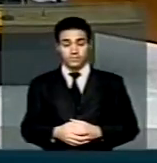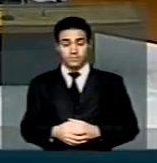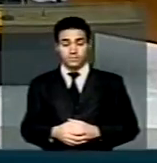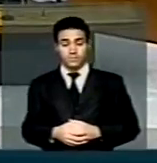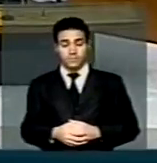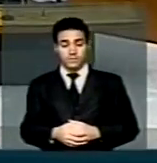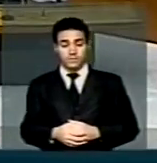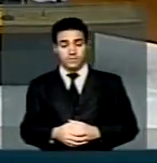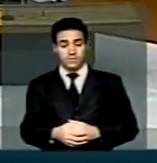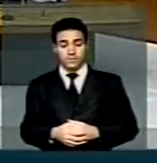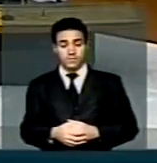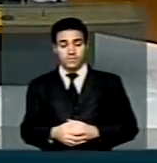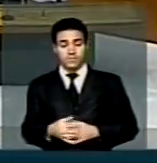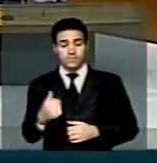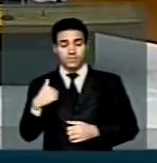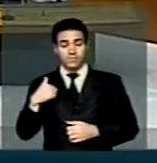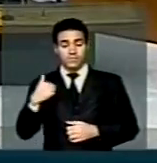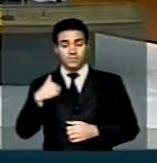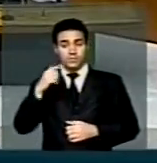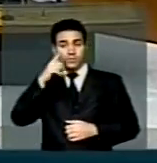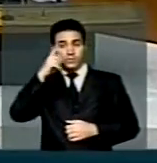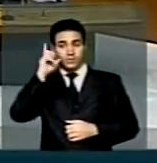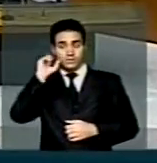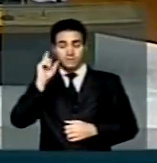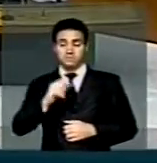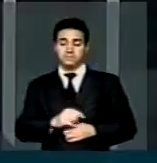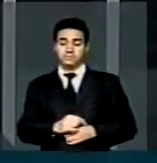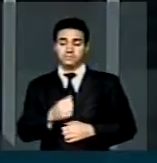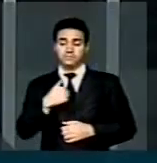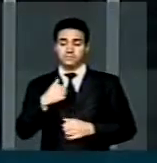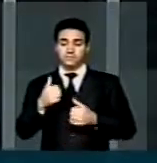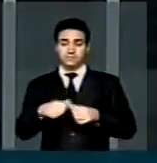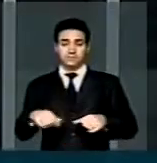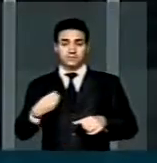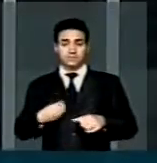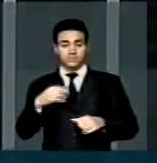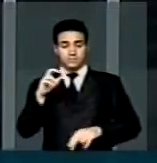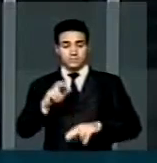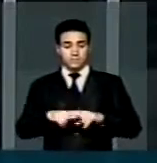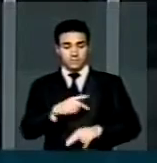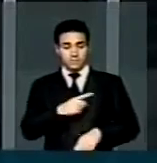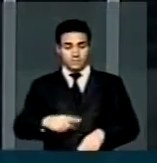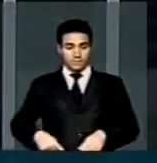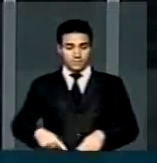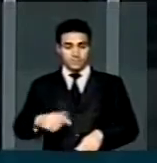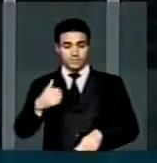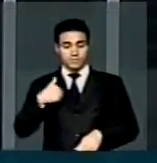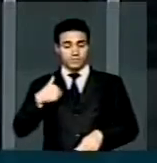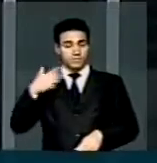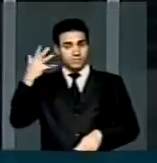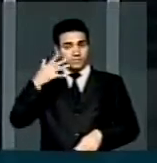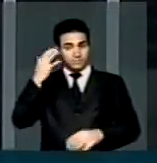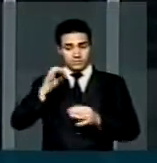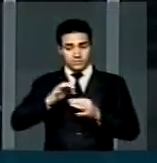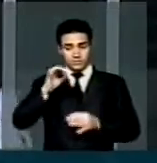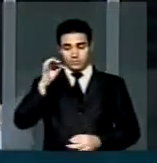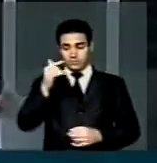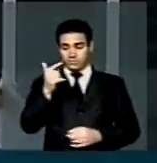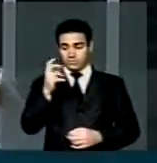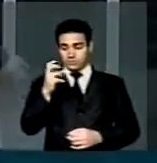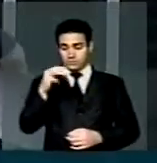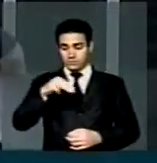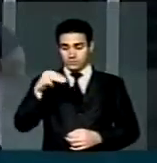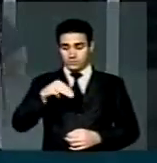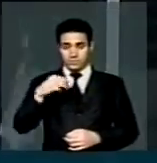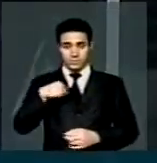Presidente, eu quando conduzi a sessão ontem na presidência, tive a oportunidade de, no grande expediente, ver duas